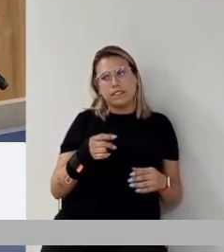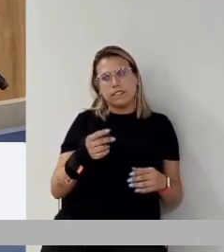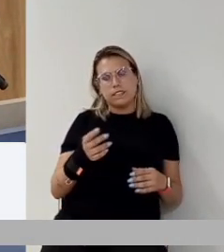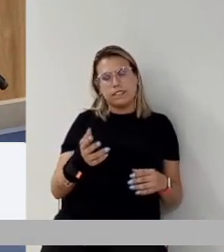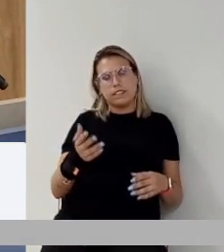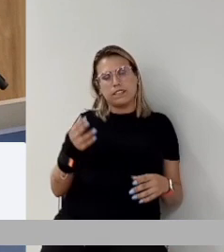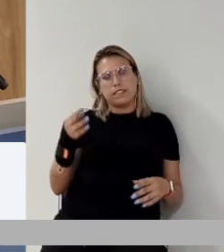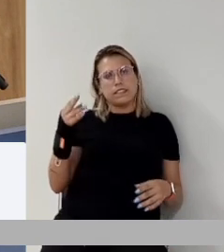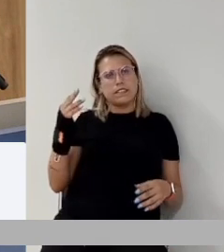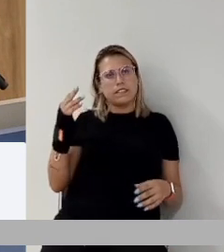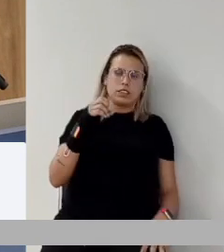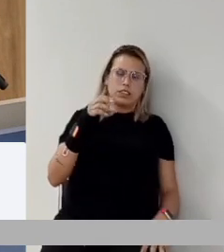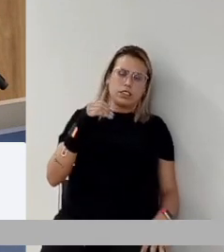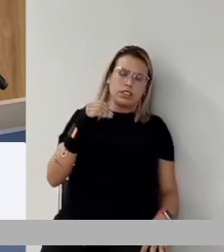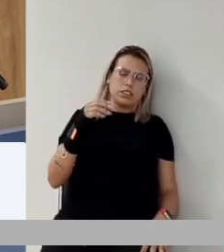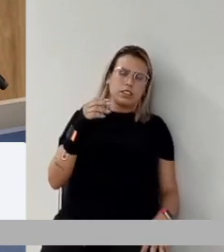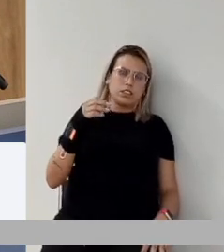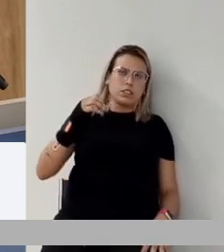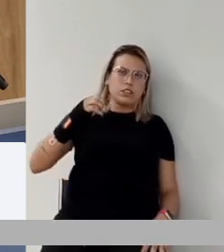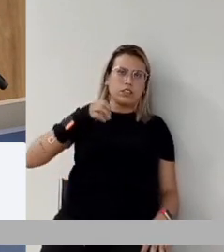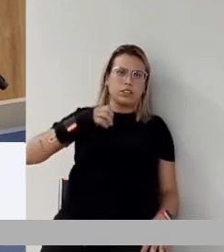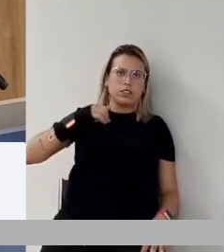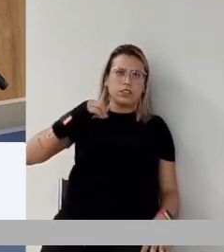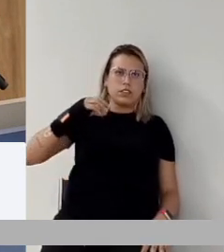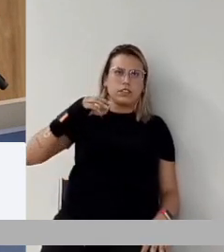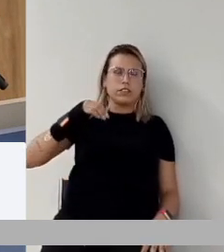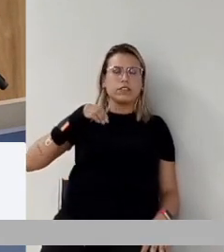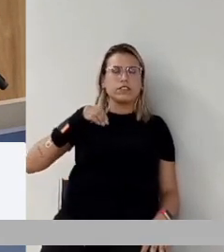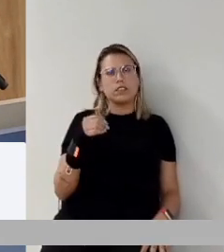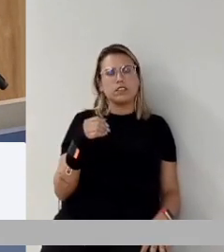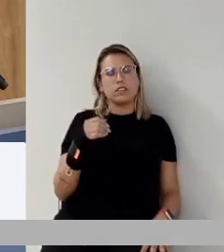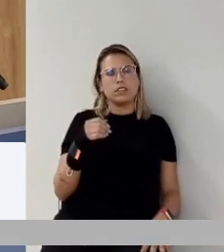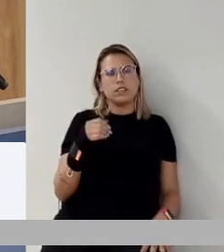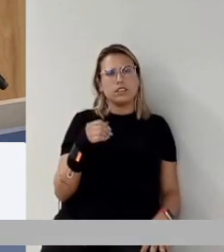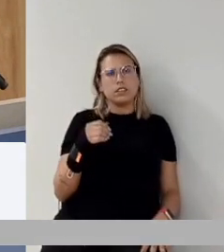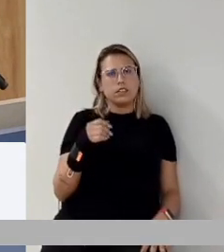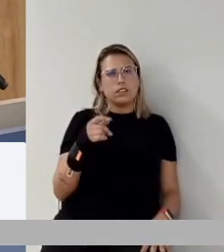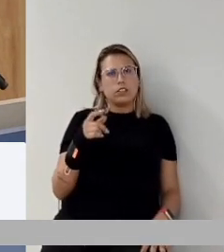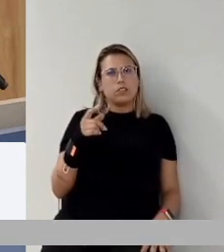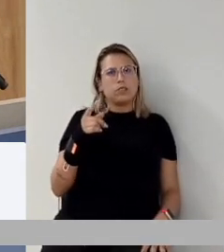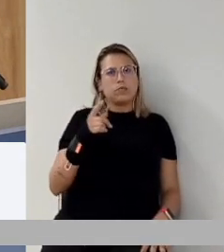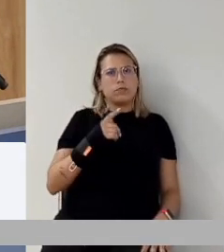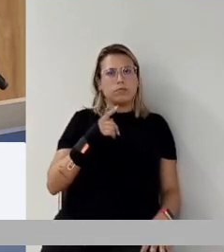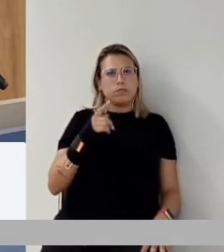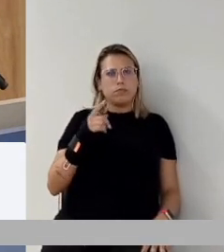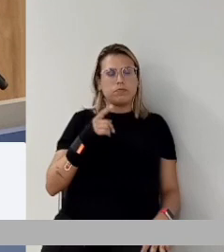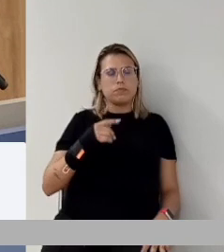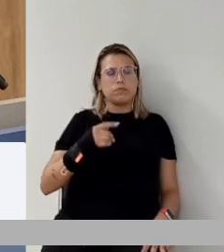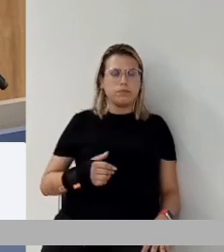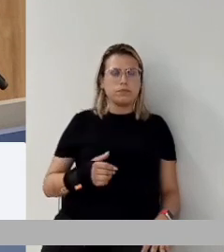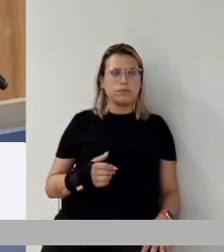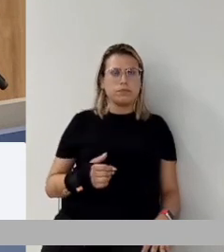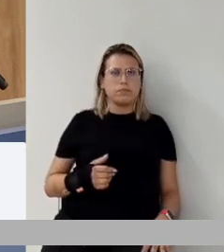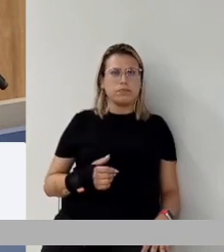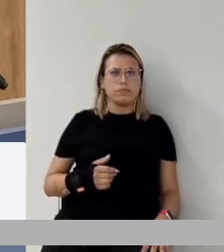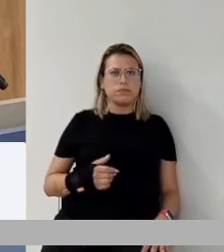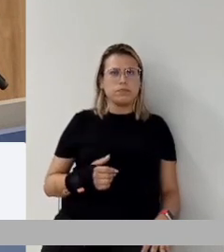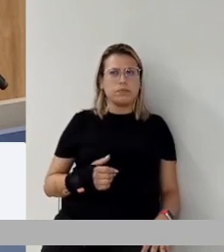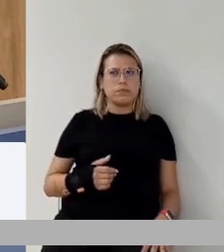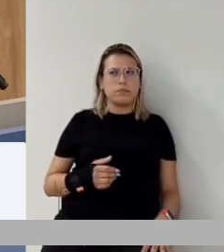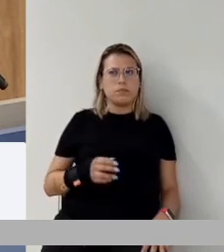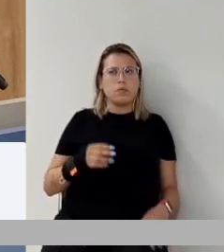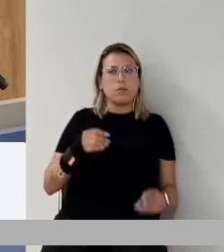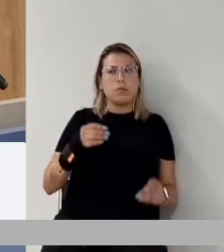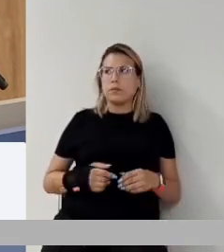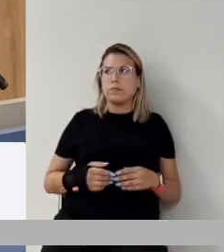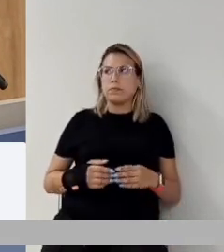na década de 80 década de 90 tinha fome na gestão que da gestão Nestor tinha fome lá nosso investidor de L laabi tinha muita fome e